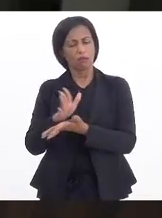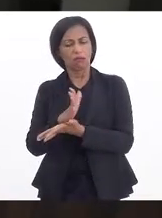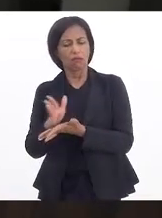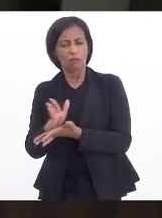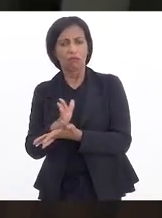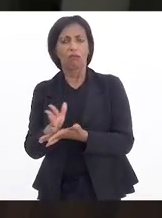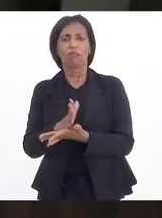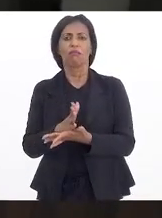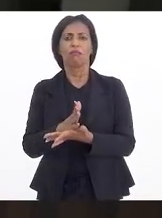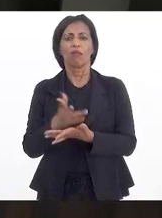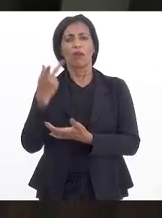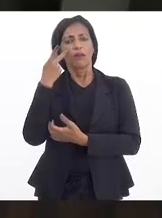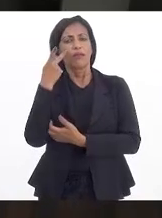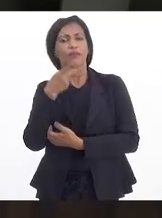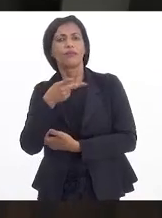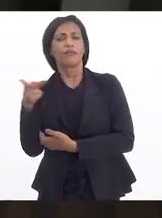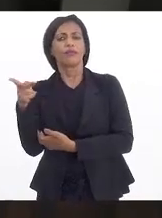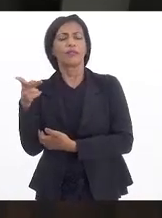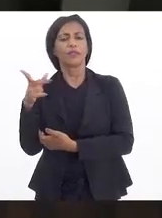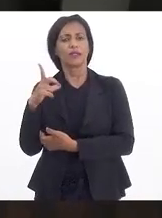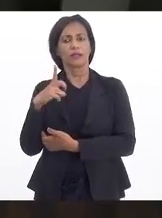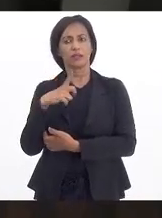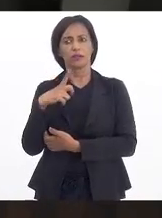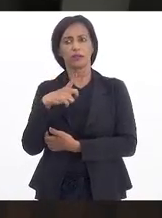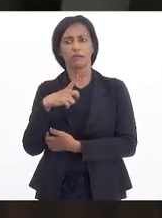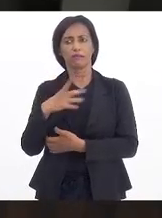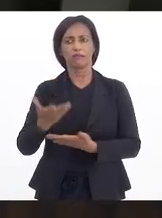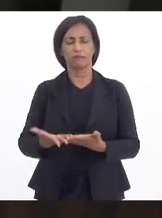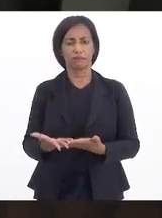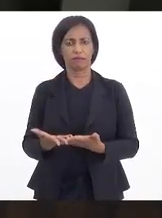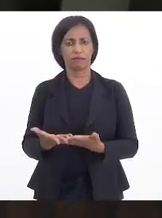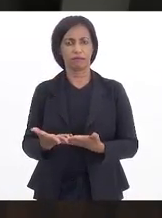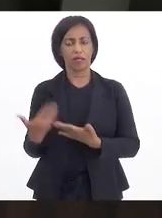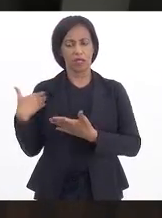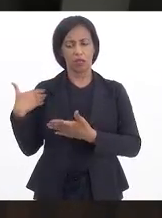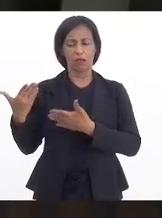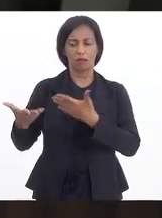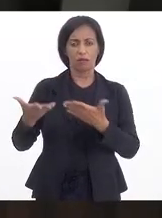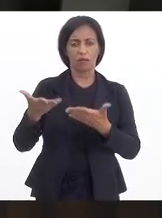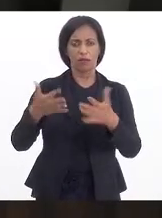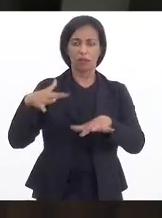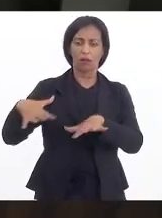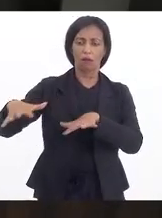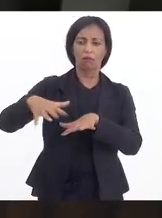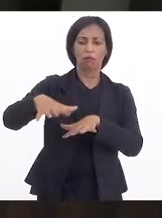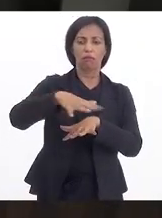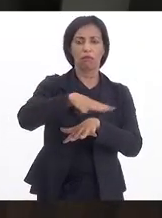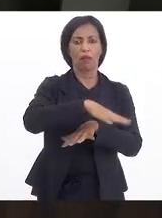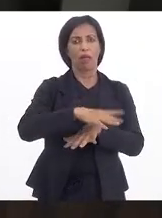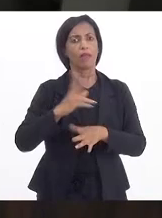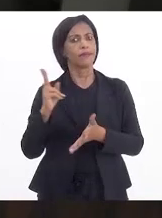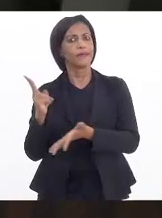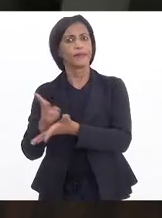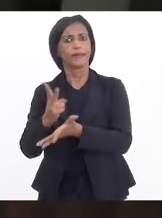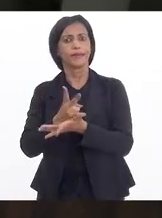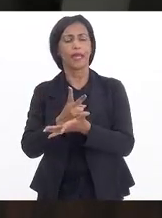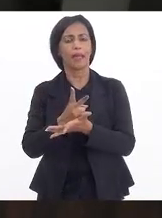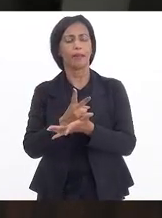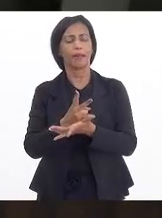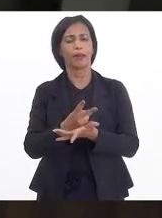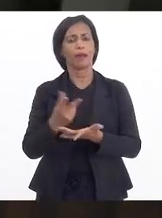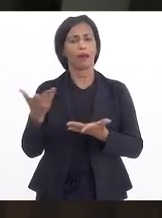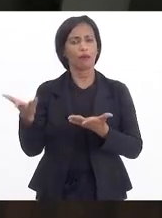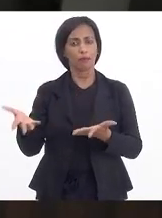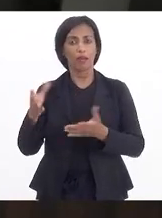algumas visitas tem um que eu venho fazendo nas regiões é unanimidade foi